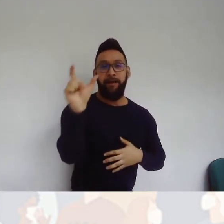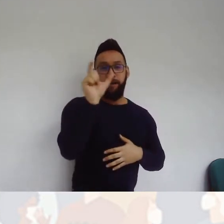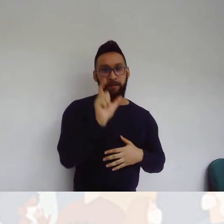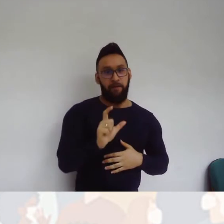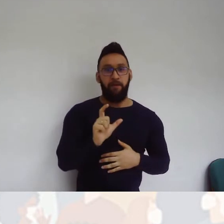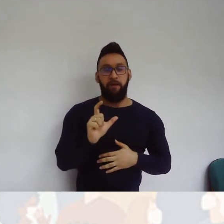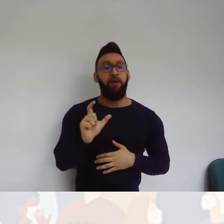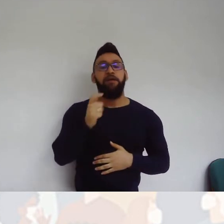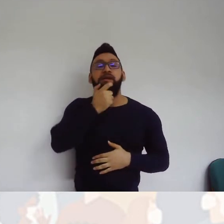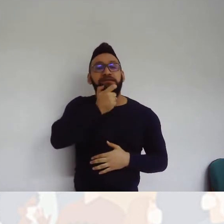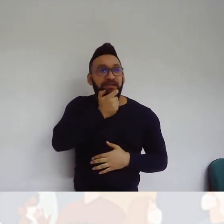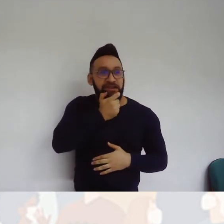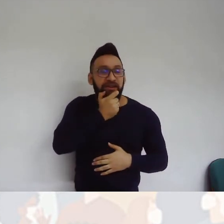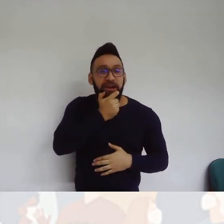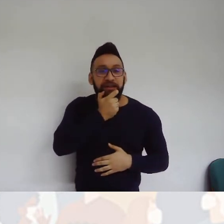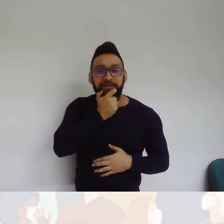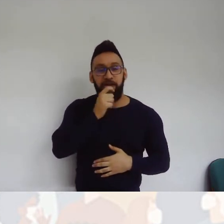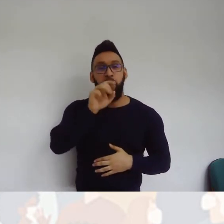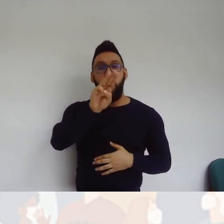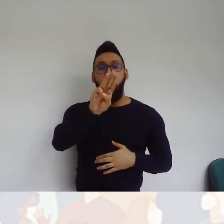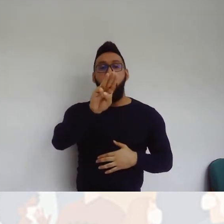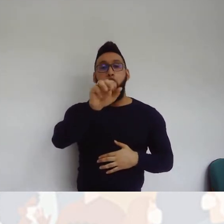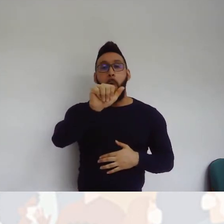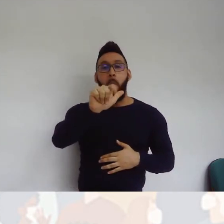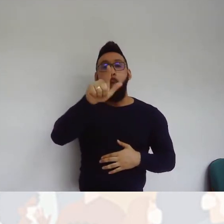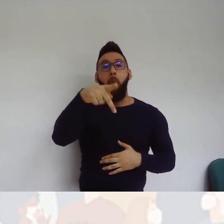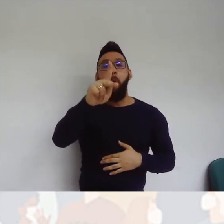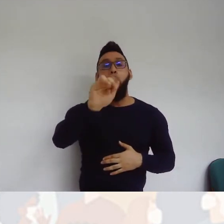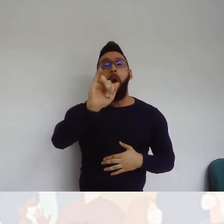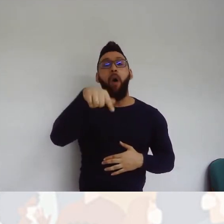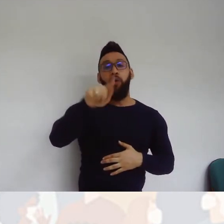walking ethnography. É